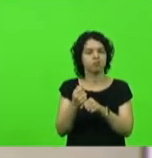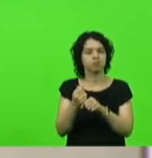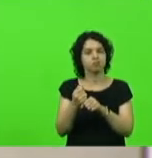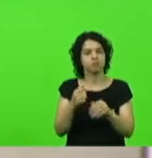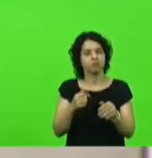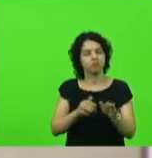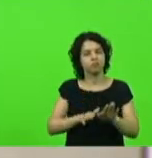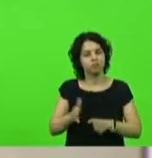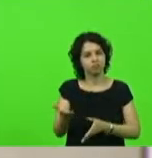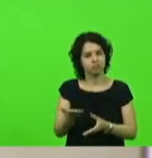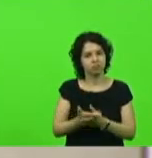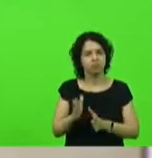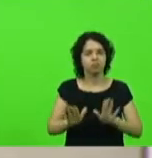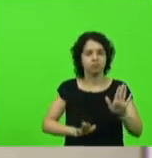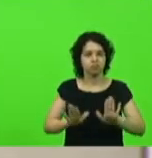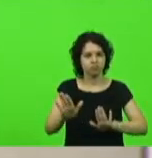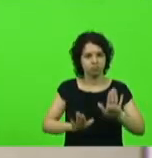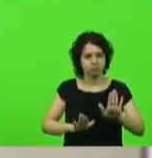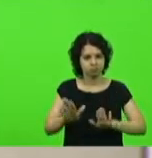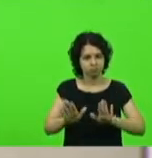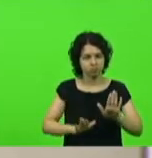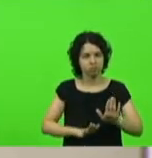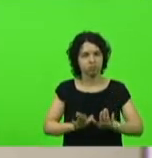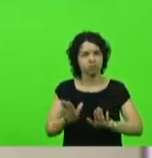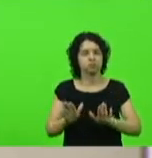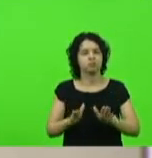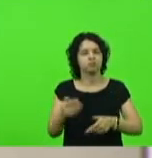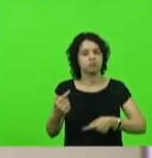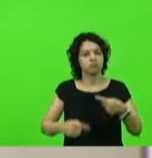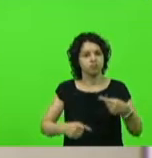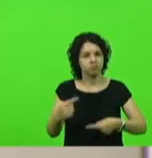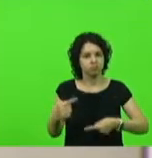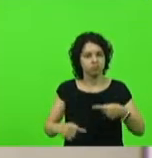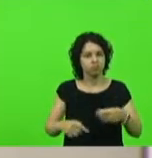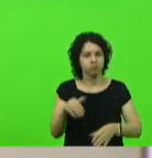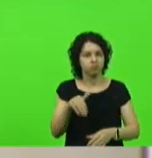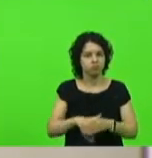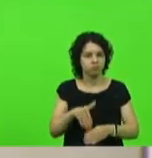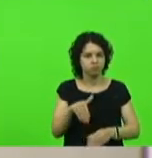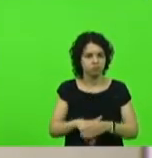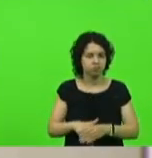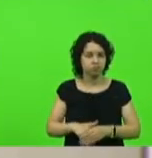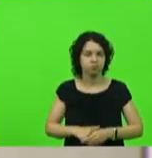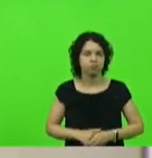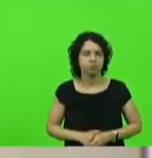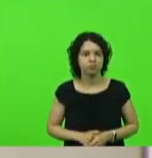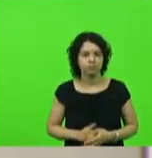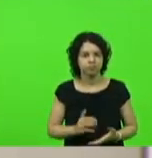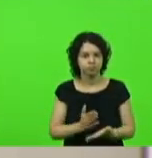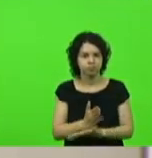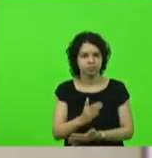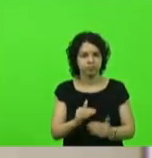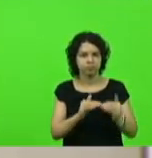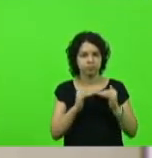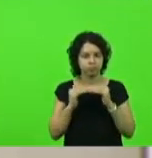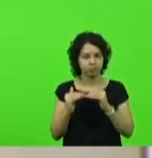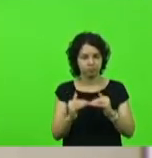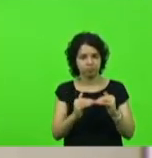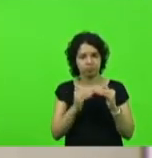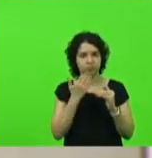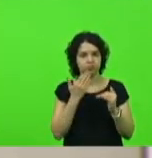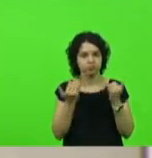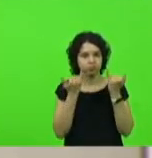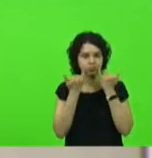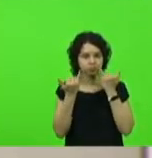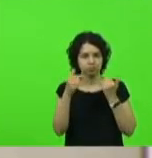discussão. Não havendo quem queira discutir, em votação. Deputados que aprovam, permaneçam como se encontram. Aprovado por unanimidade. Pedido de